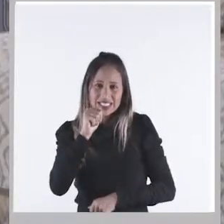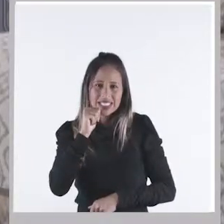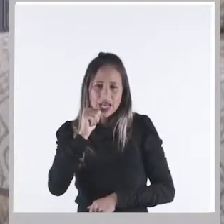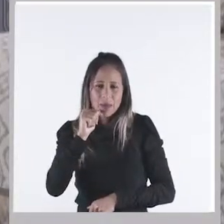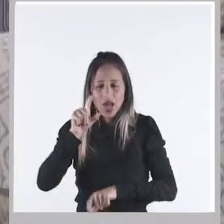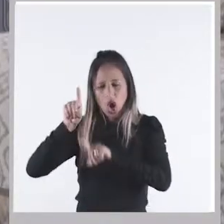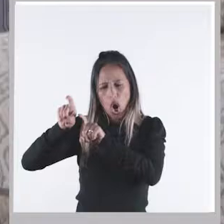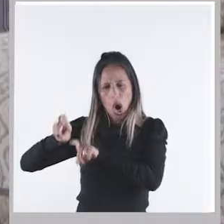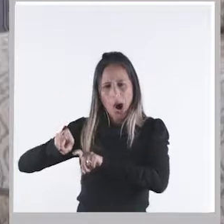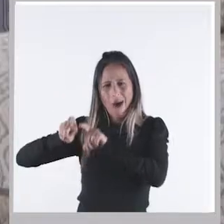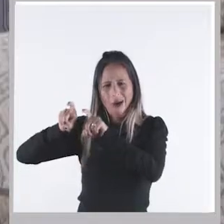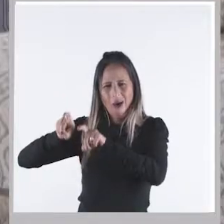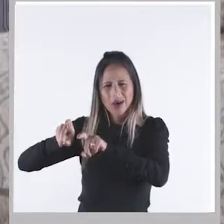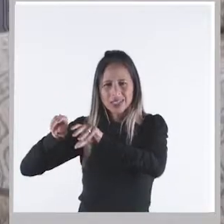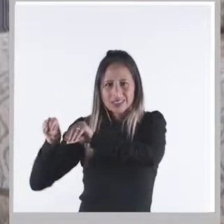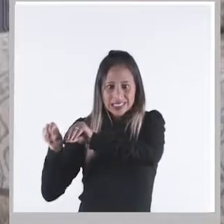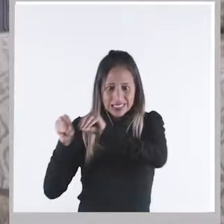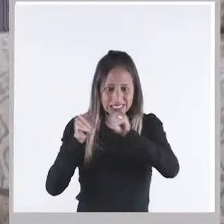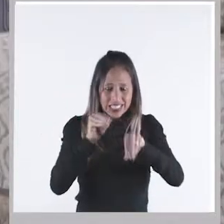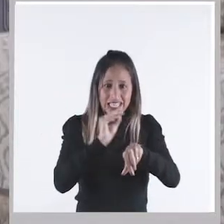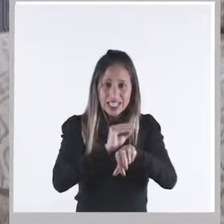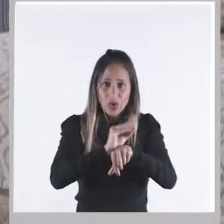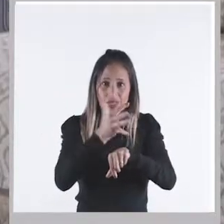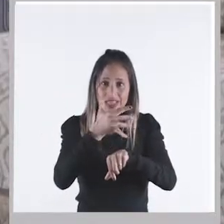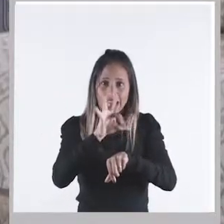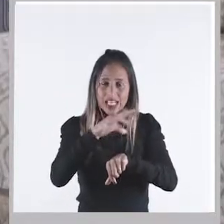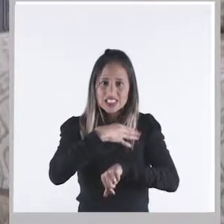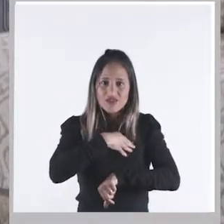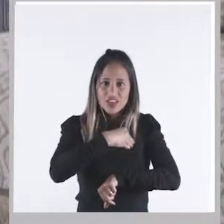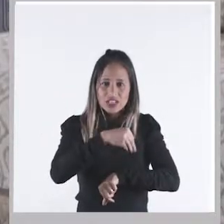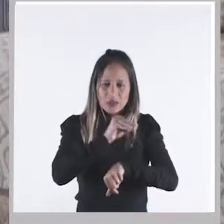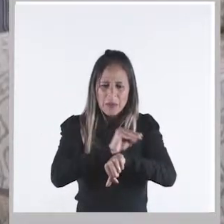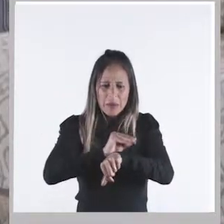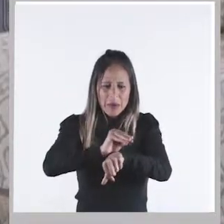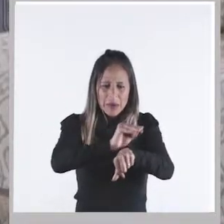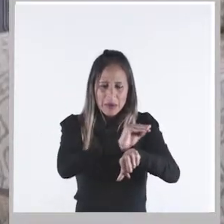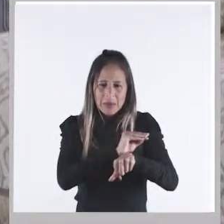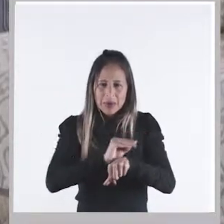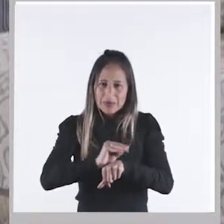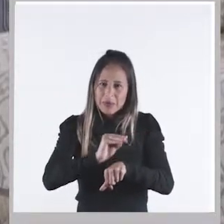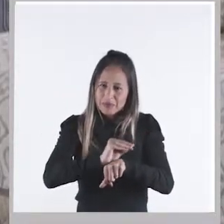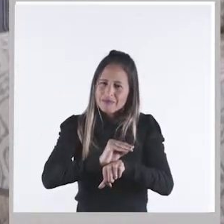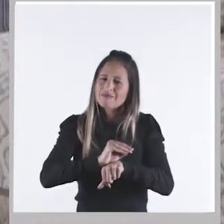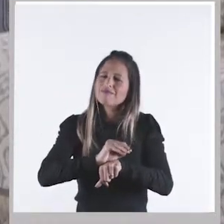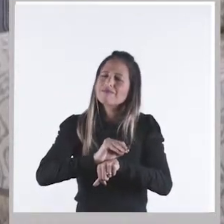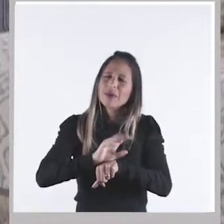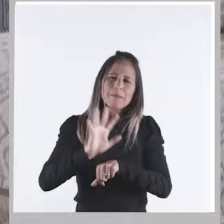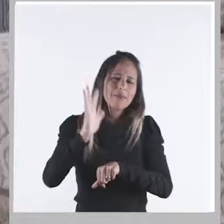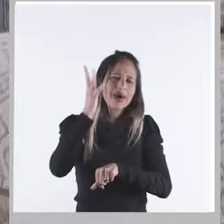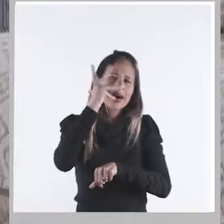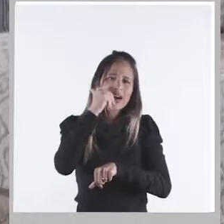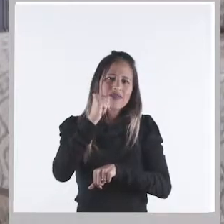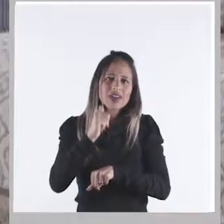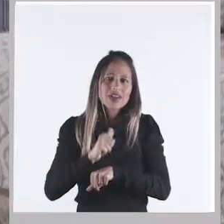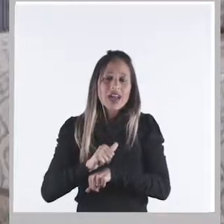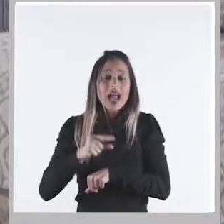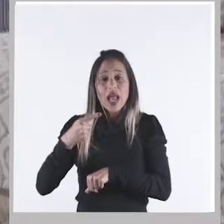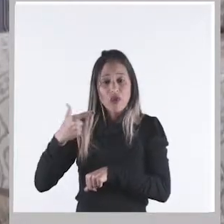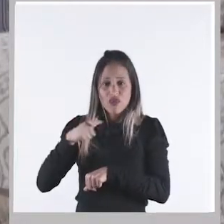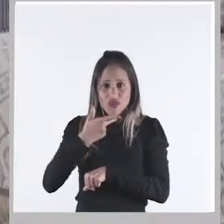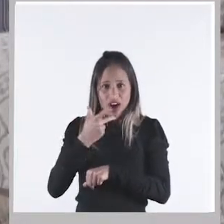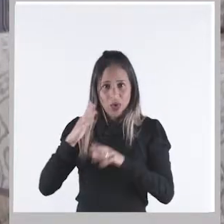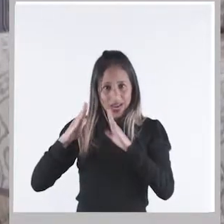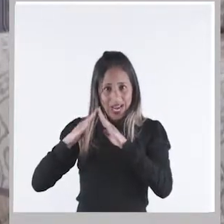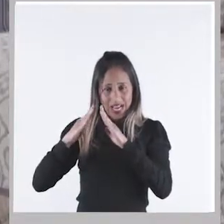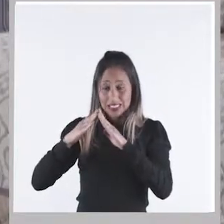da zona rural e que criou seus 10 filhos, né, e que eu acho incrível, porque eu falo que eu sou uma sem casa, né, eu